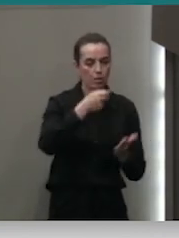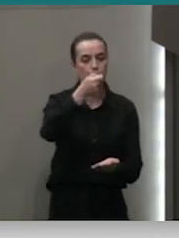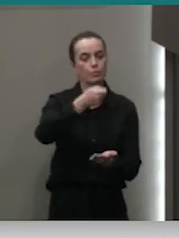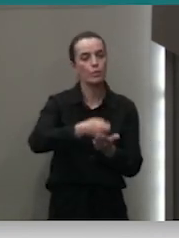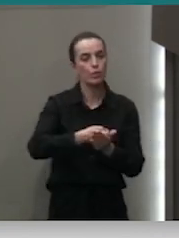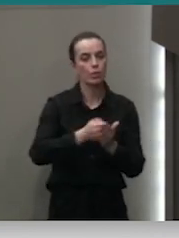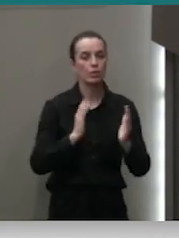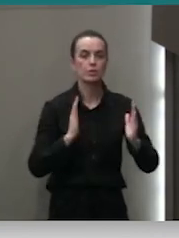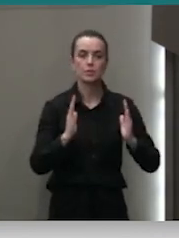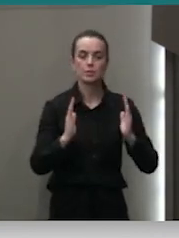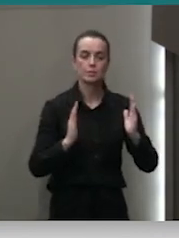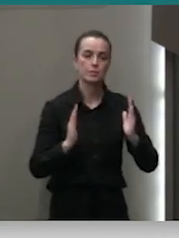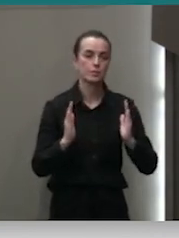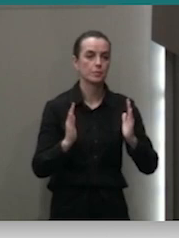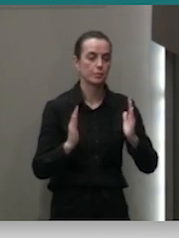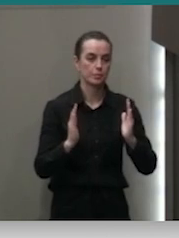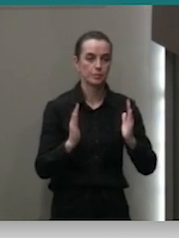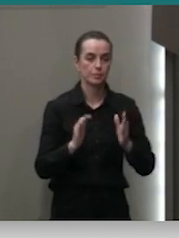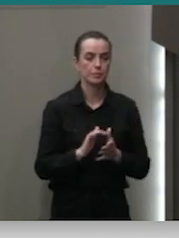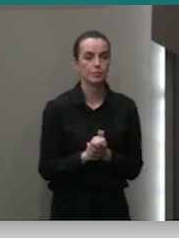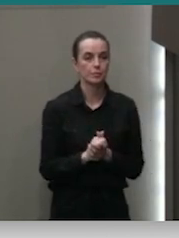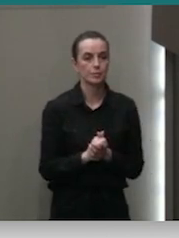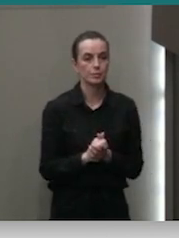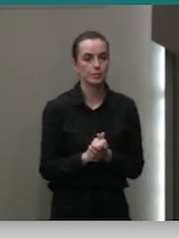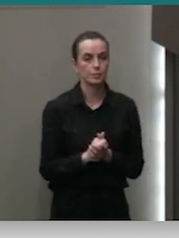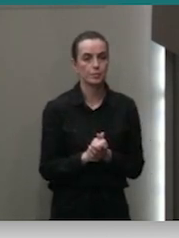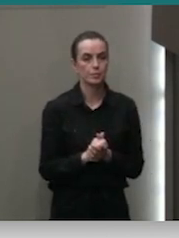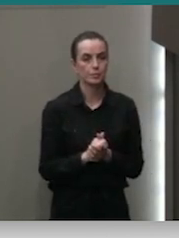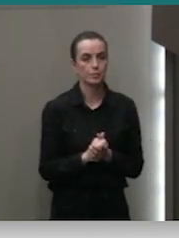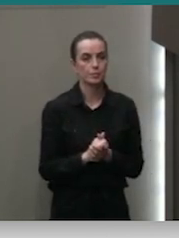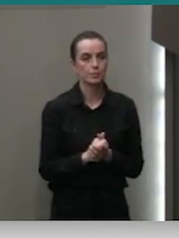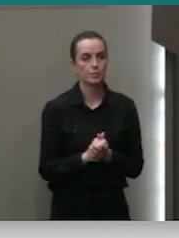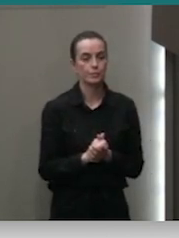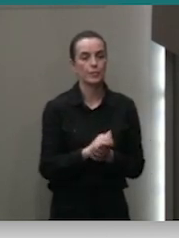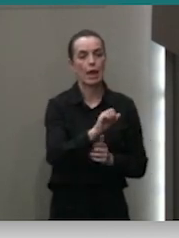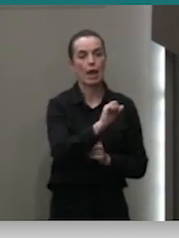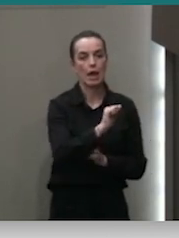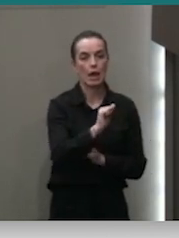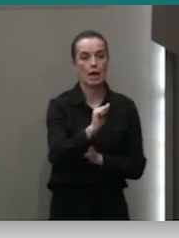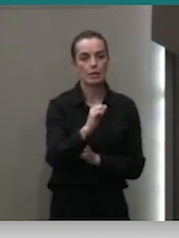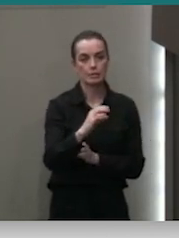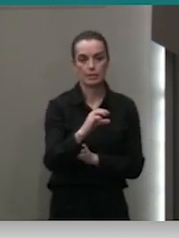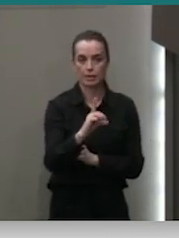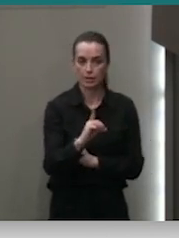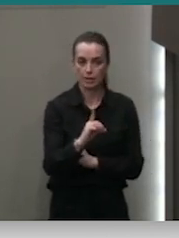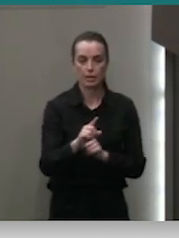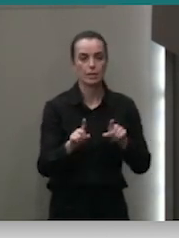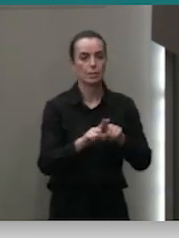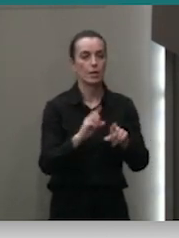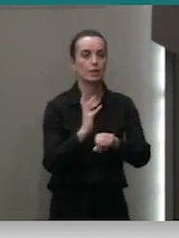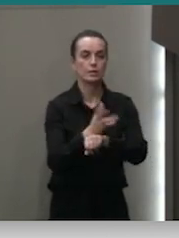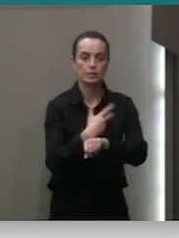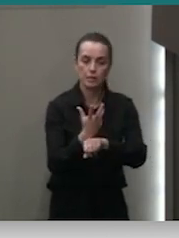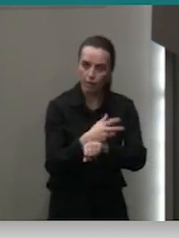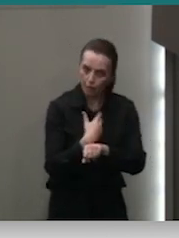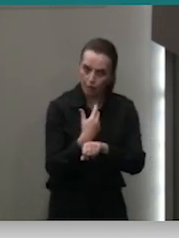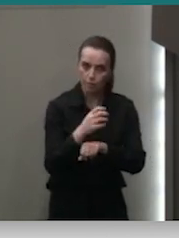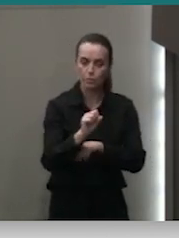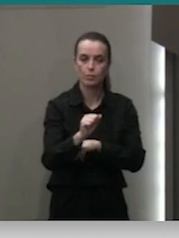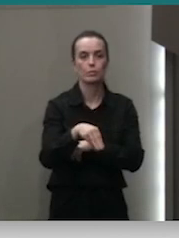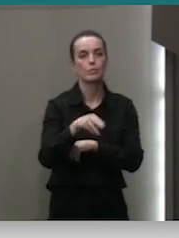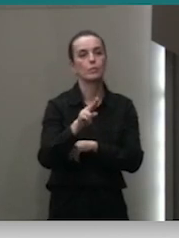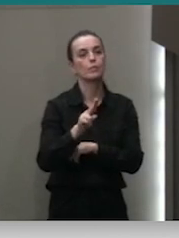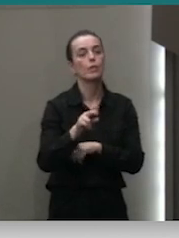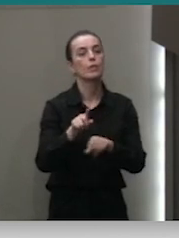período todo fizemos emendas para para ACD fizemos para Samu fizemos paraa